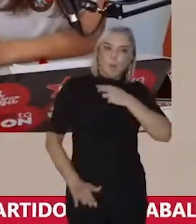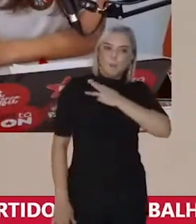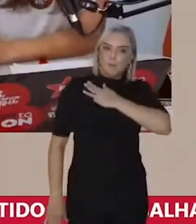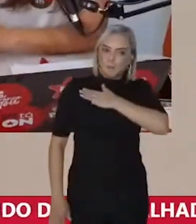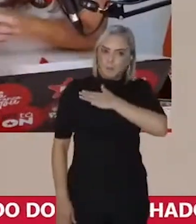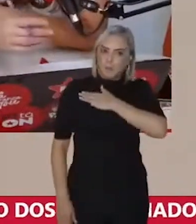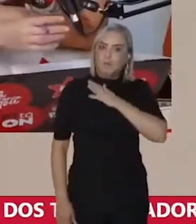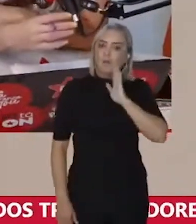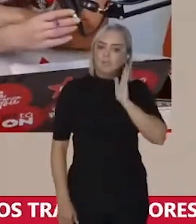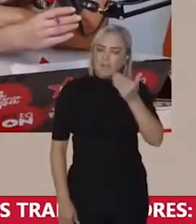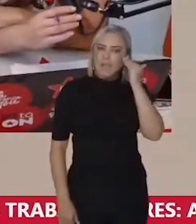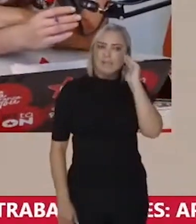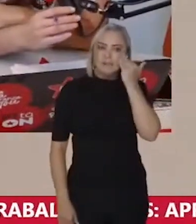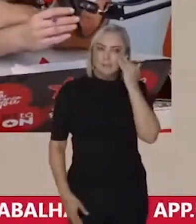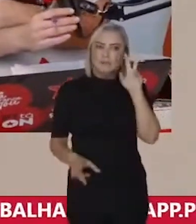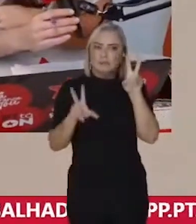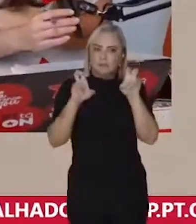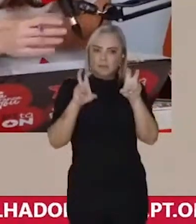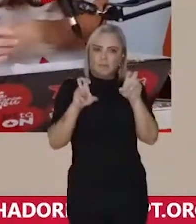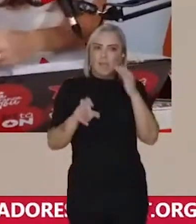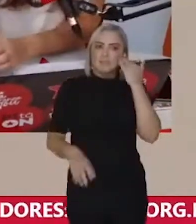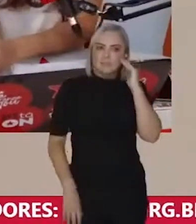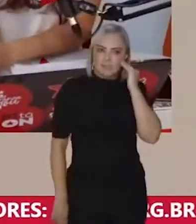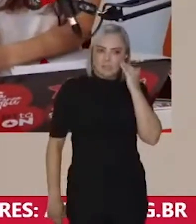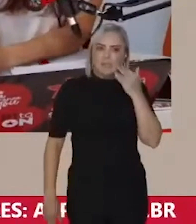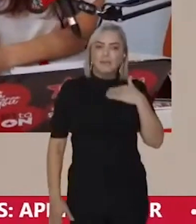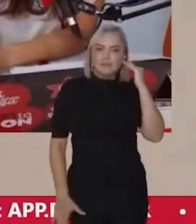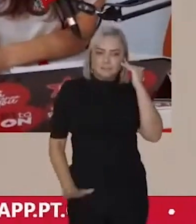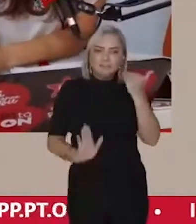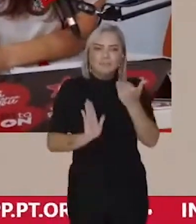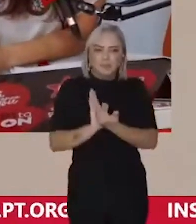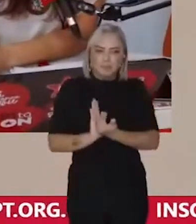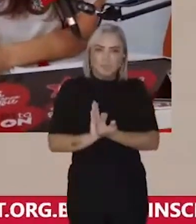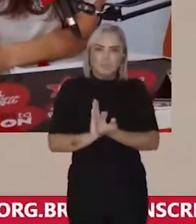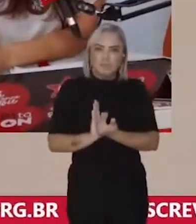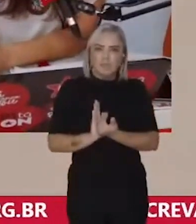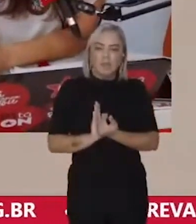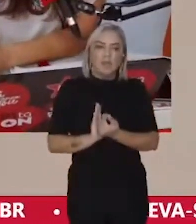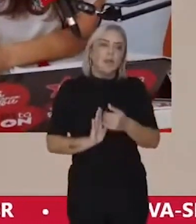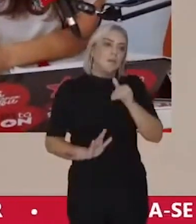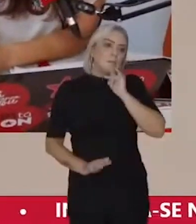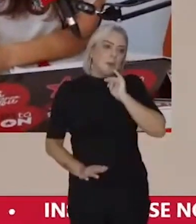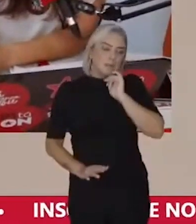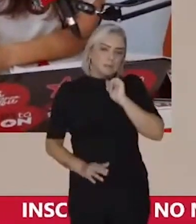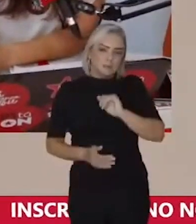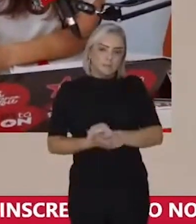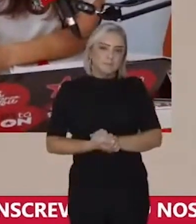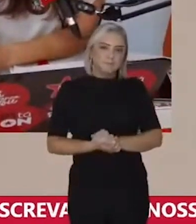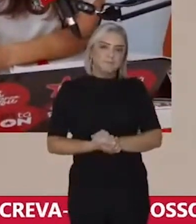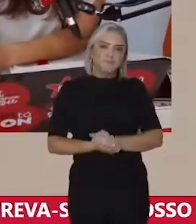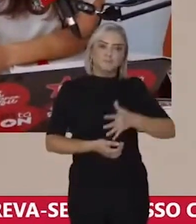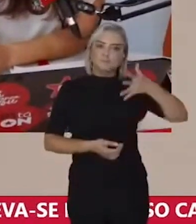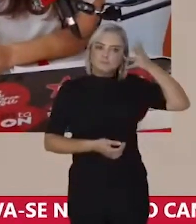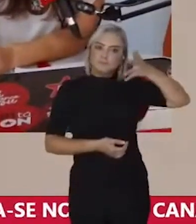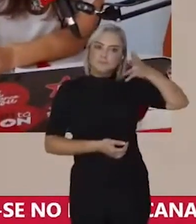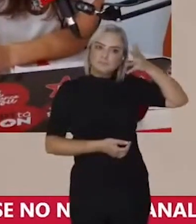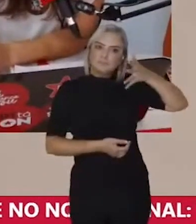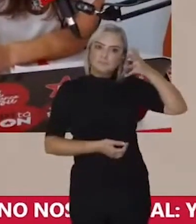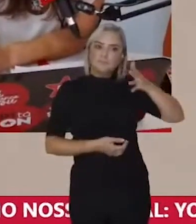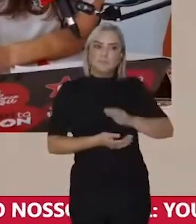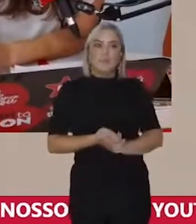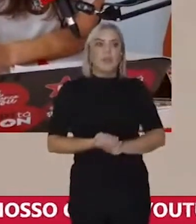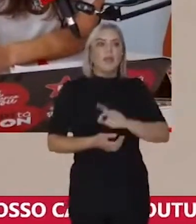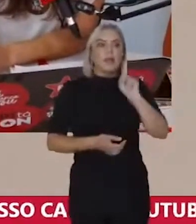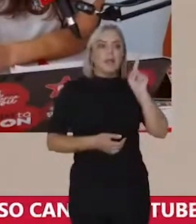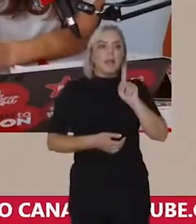já assimilou essa temática, já assimilou essa compreensão. Se nós pegarmos, por exemplo, o discurso dele em